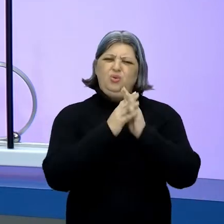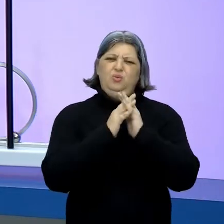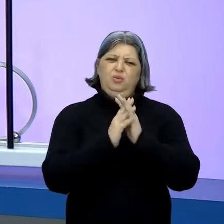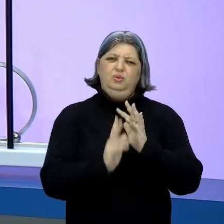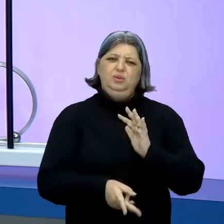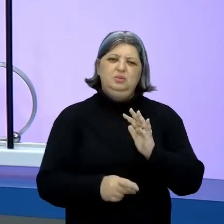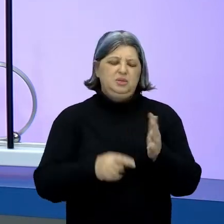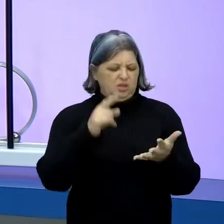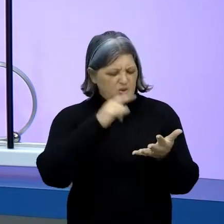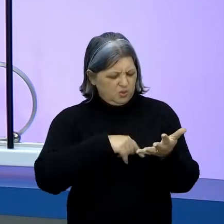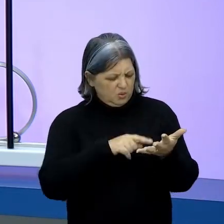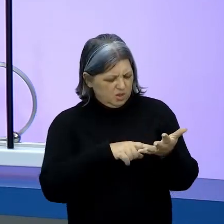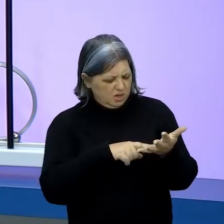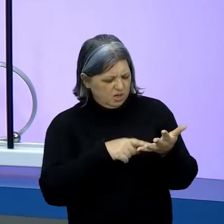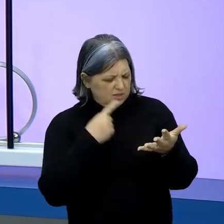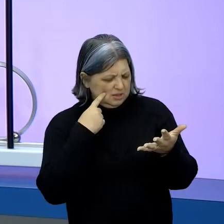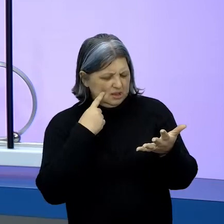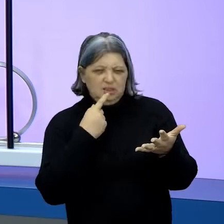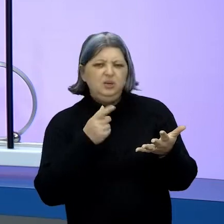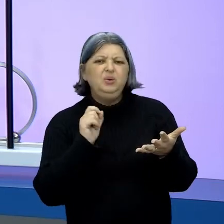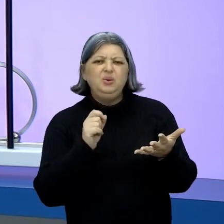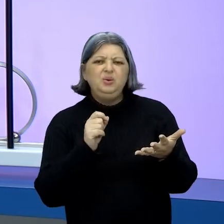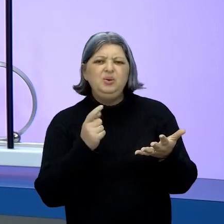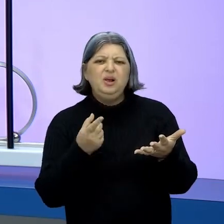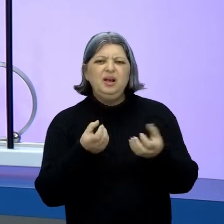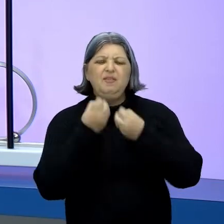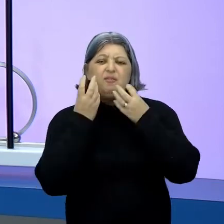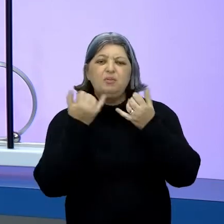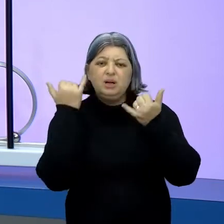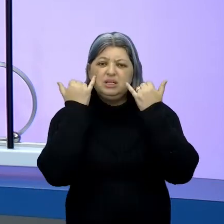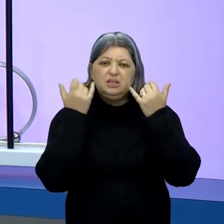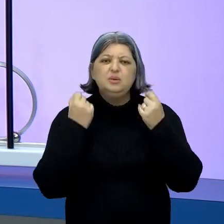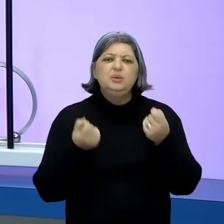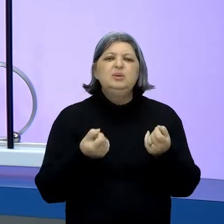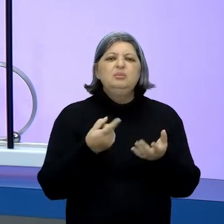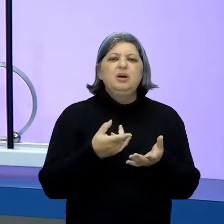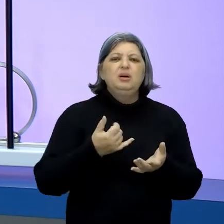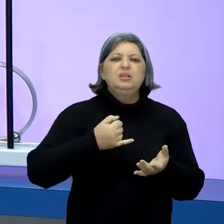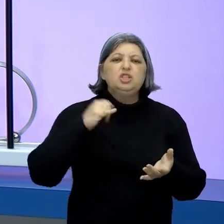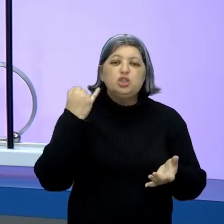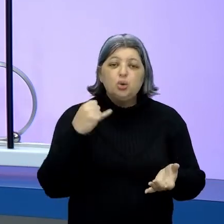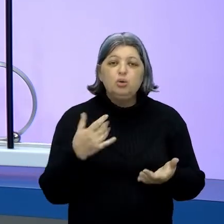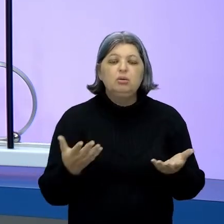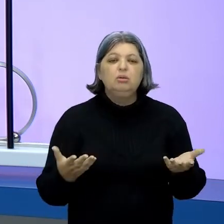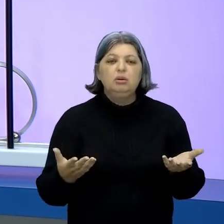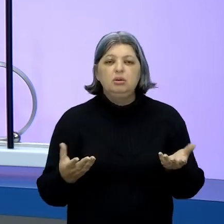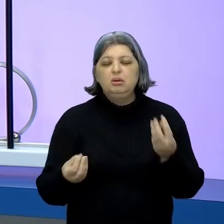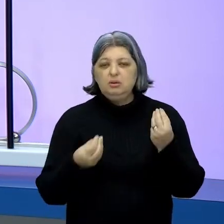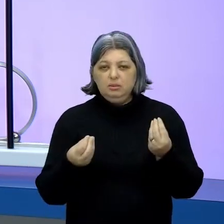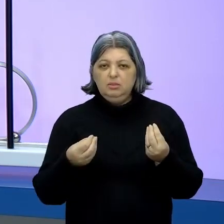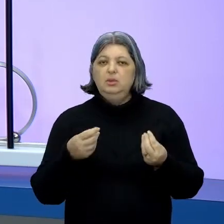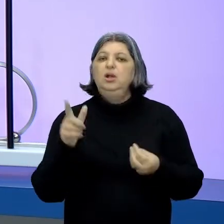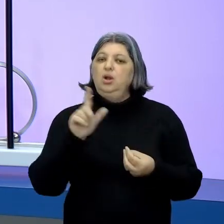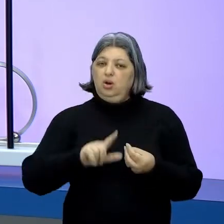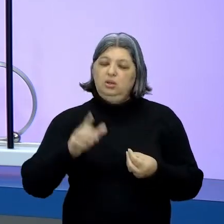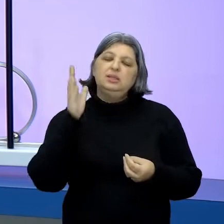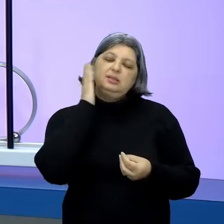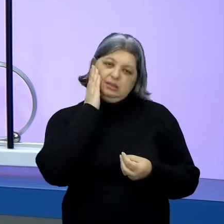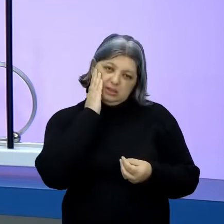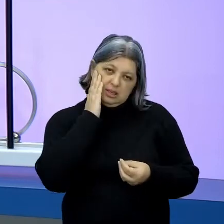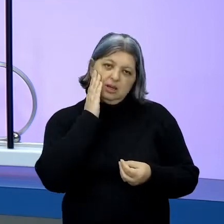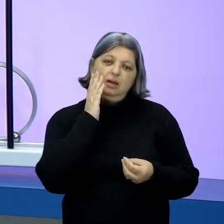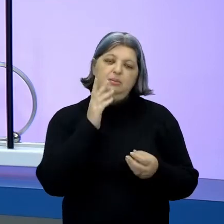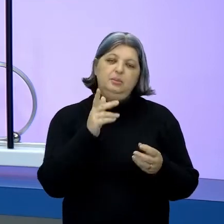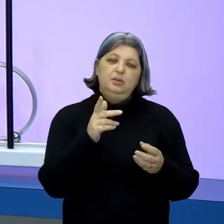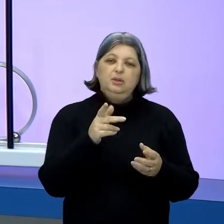olho os boletos, eu falo, gente, quanto é que eu tenho que pagar? Quanto que eu tô pagando de juros? Então, assim, claro, né, a gente tem um conhecimento